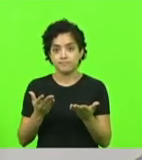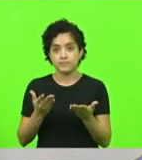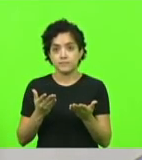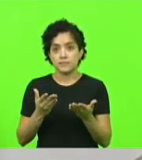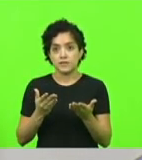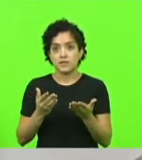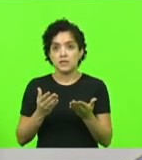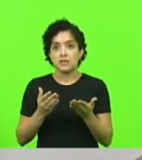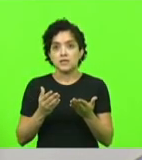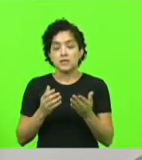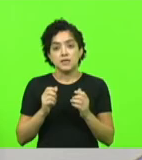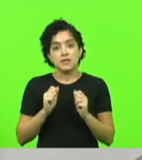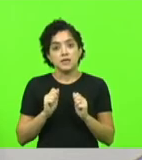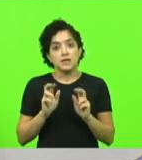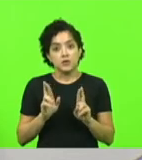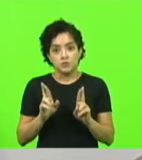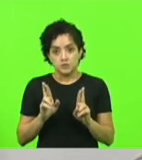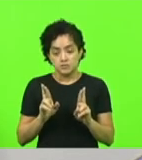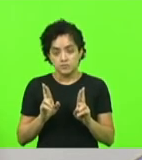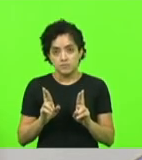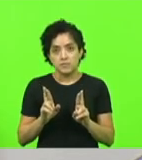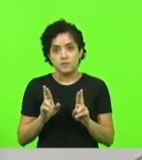venha logo. Eu sei que vem.